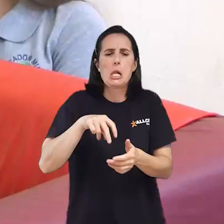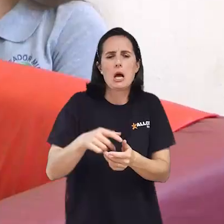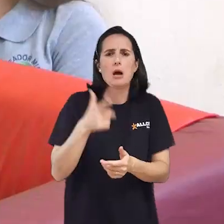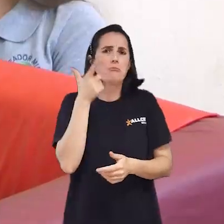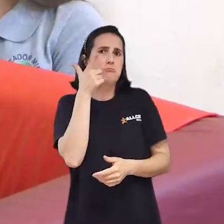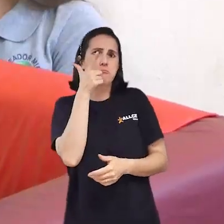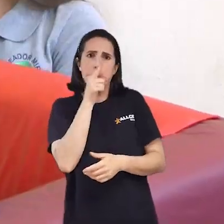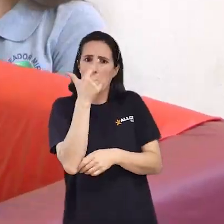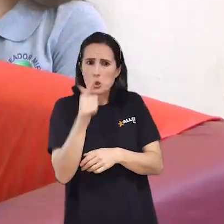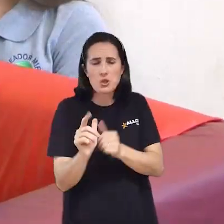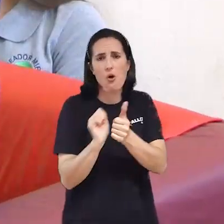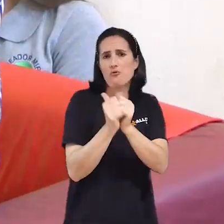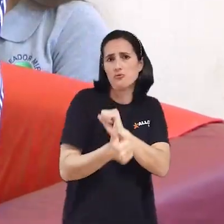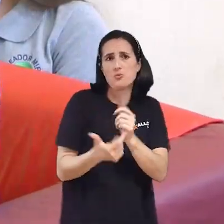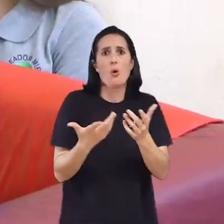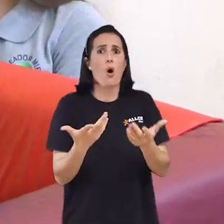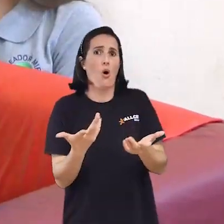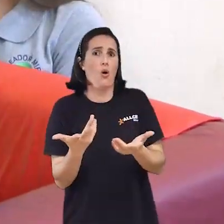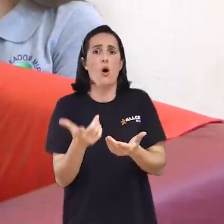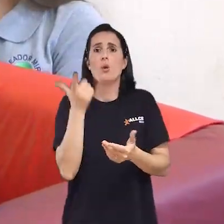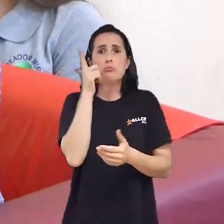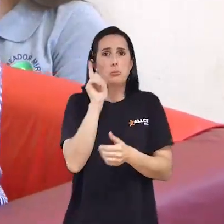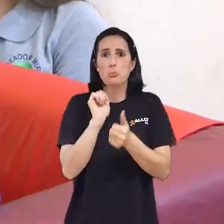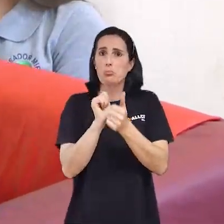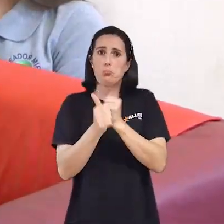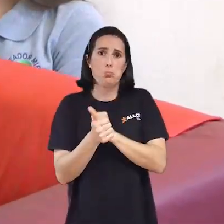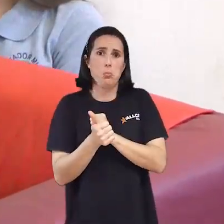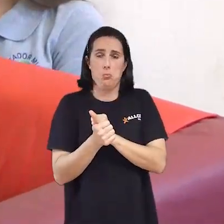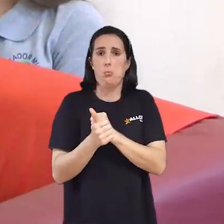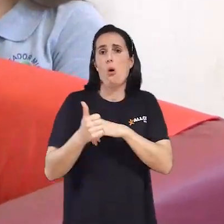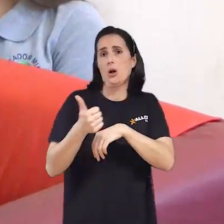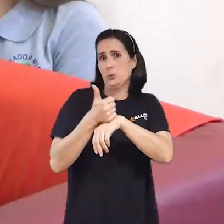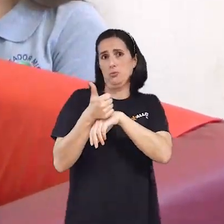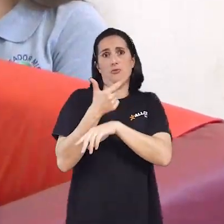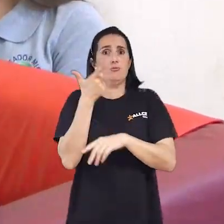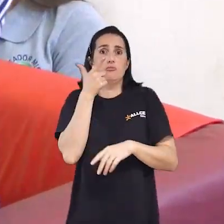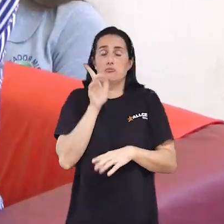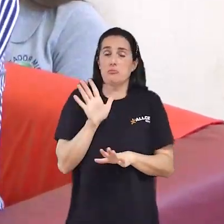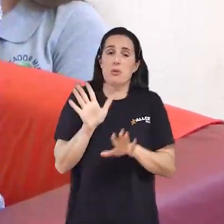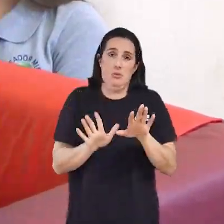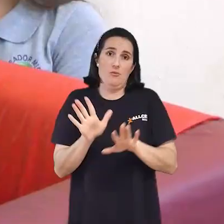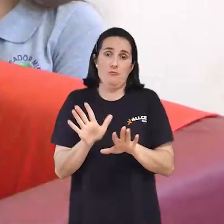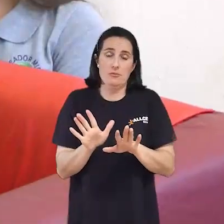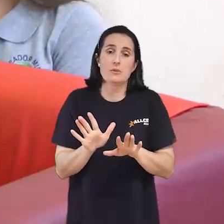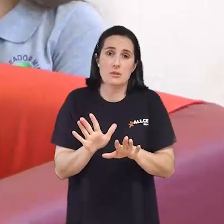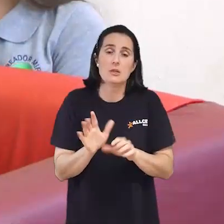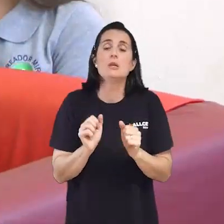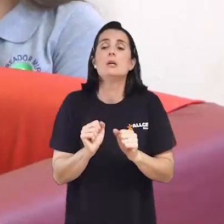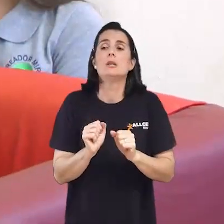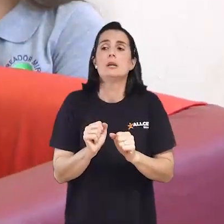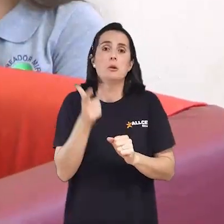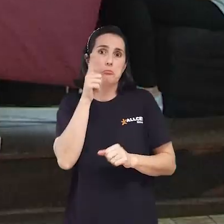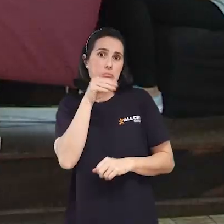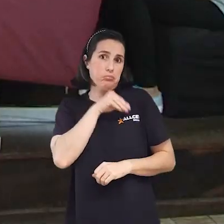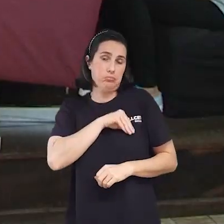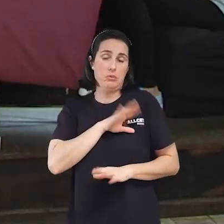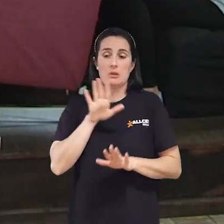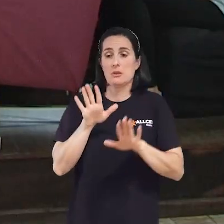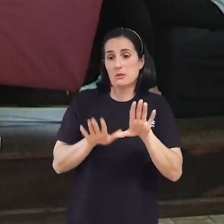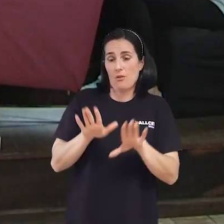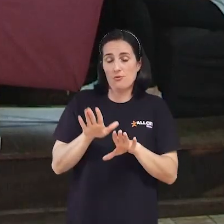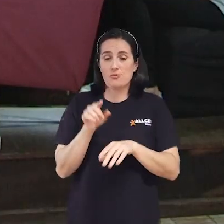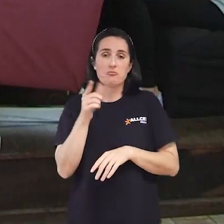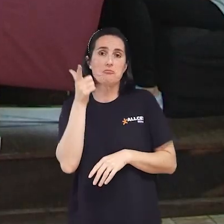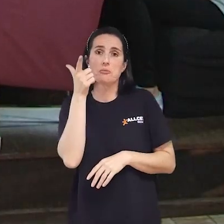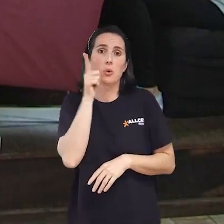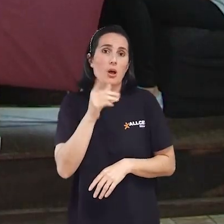contigo e pode ser que você não consiga viver do futebol. Então você tem que ter uma outra profissão. Porque pode